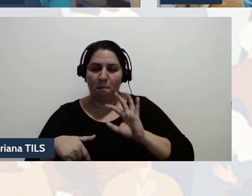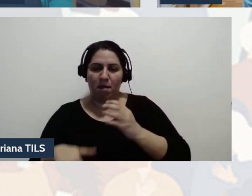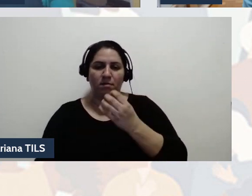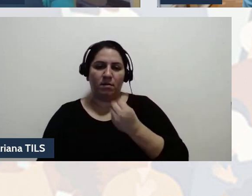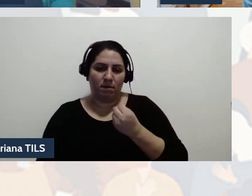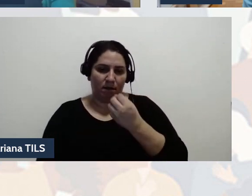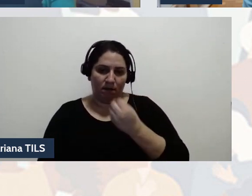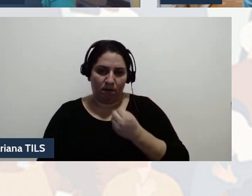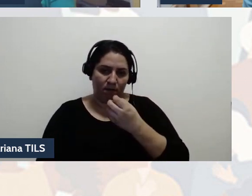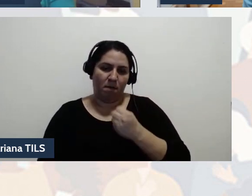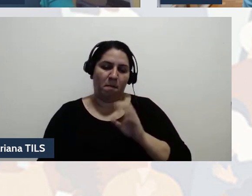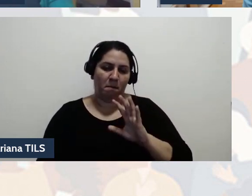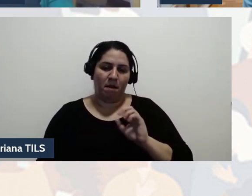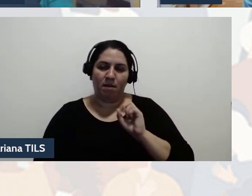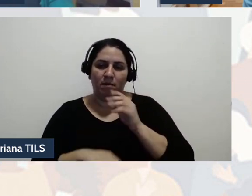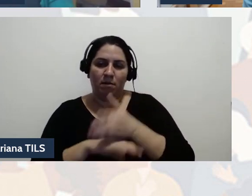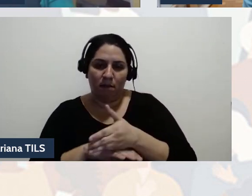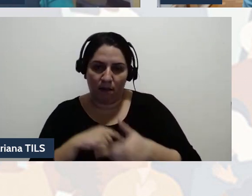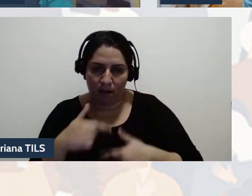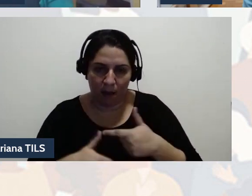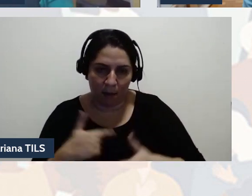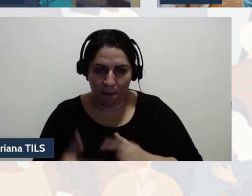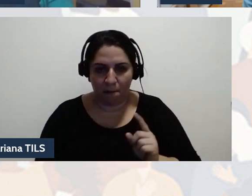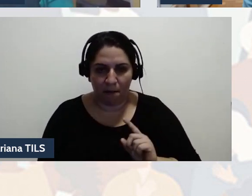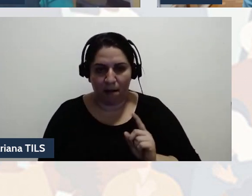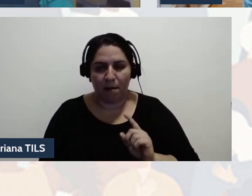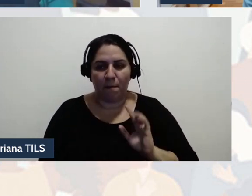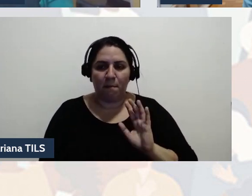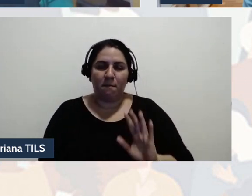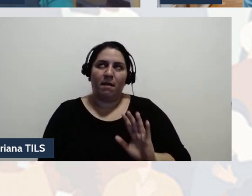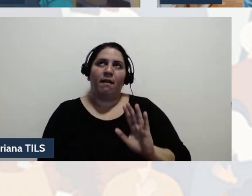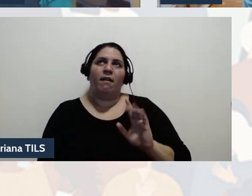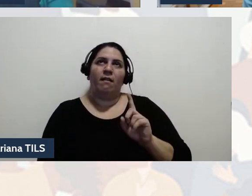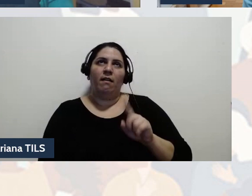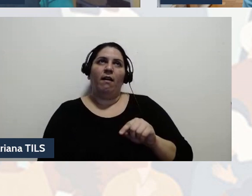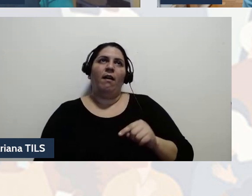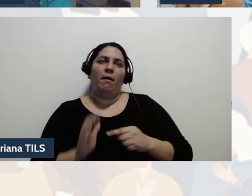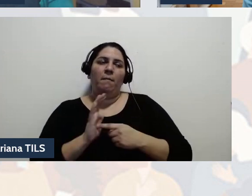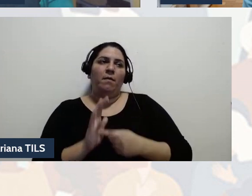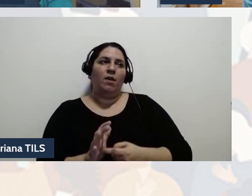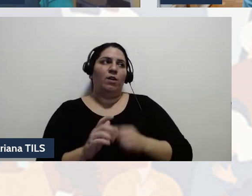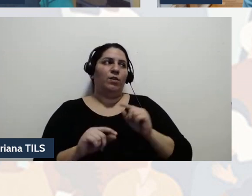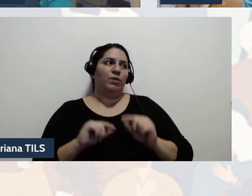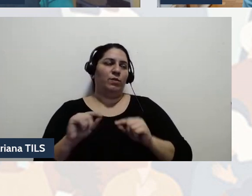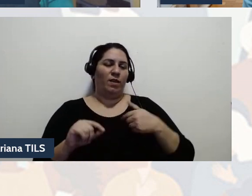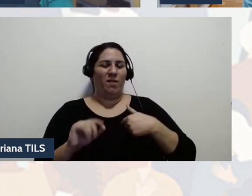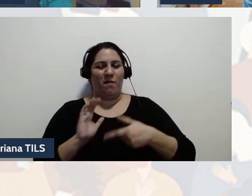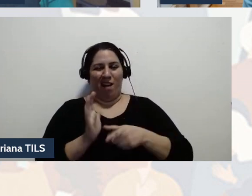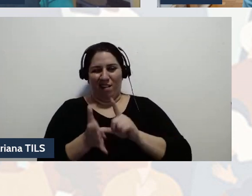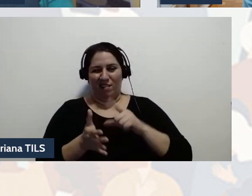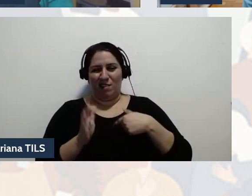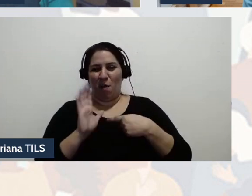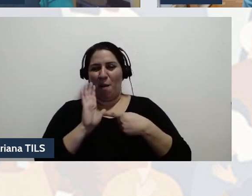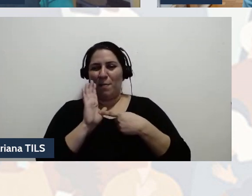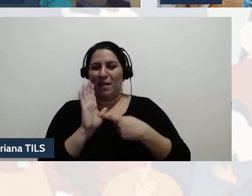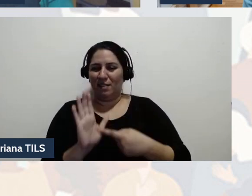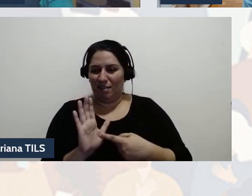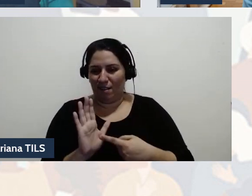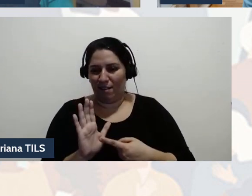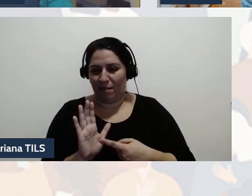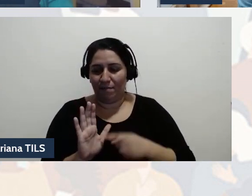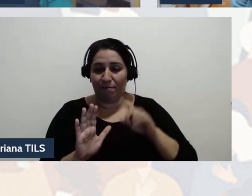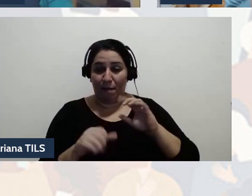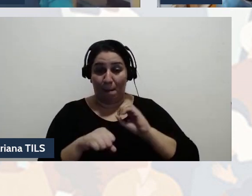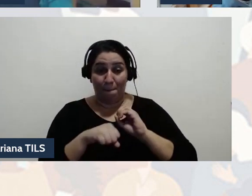sem ter que trabalhar. Mas é como eu falei na minha apresentação, né? Numa